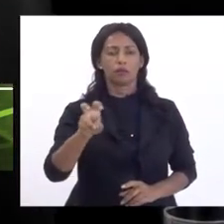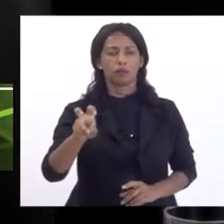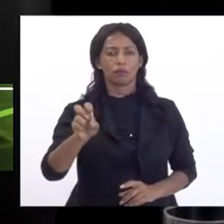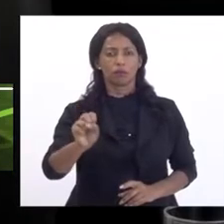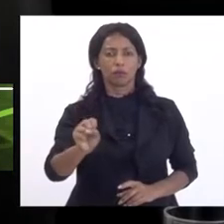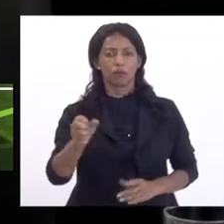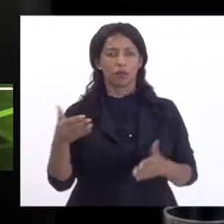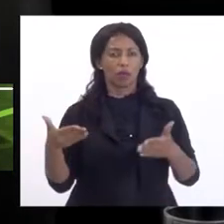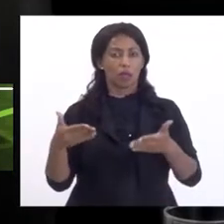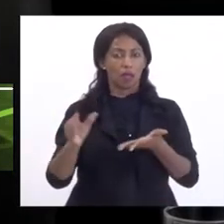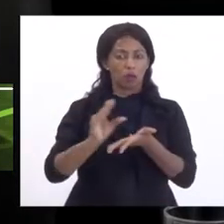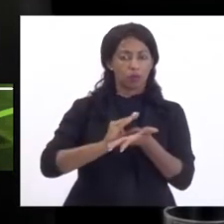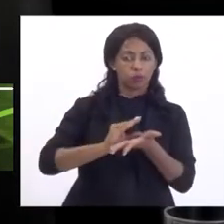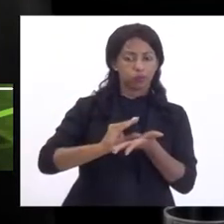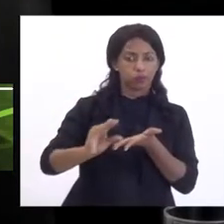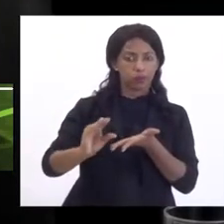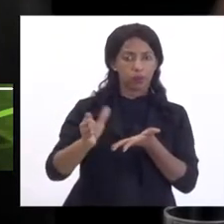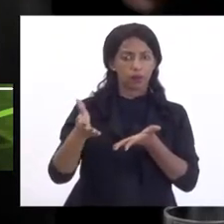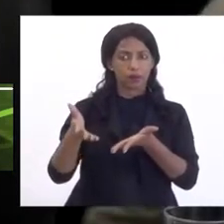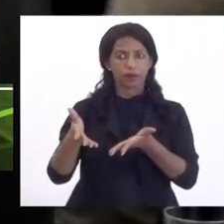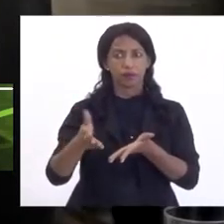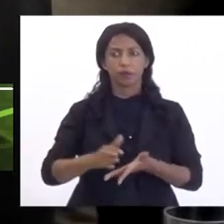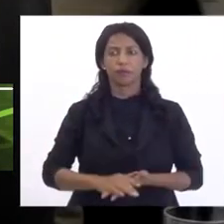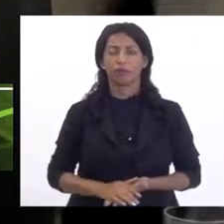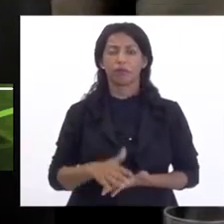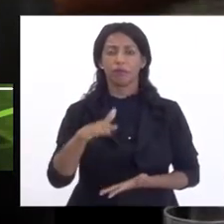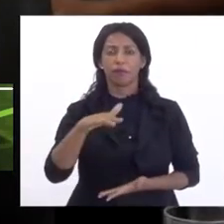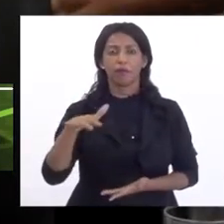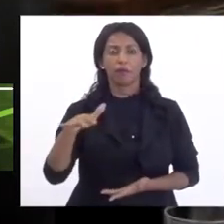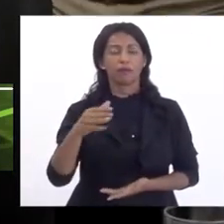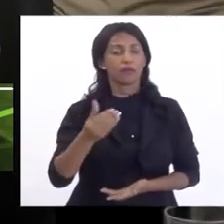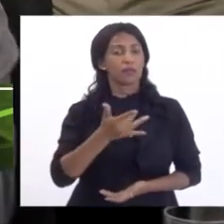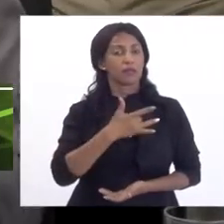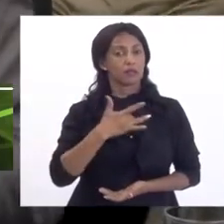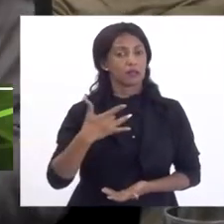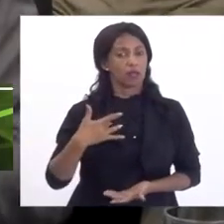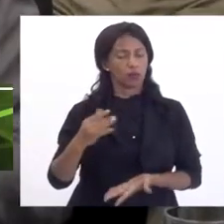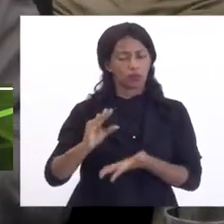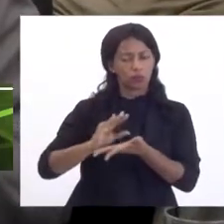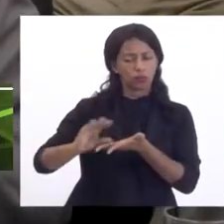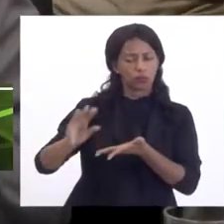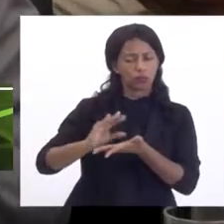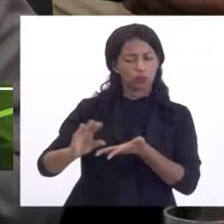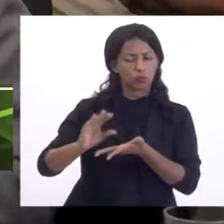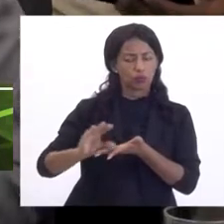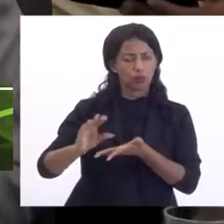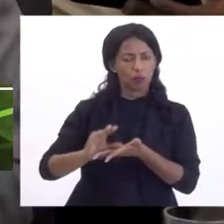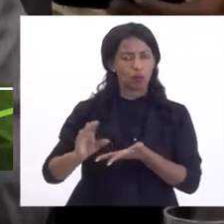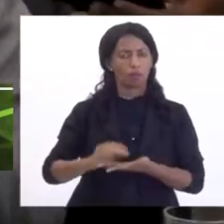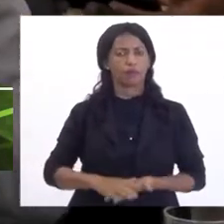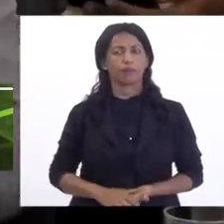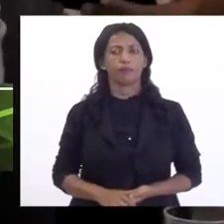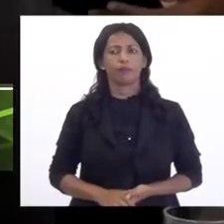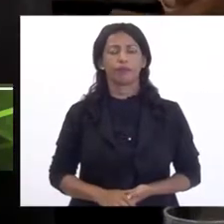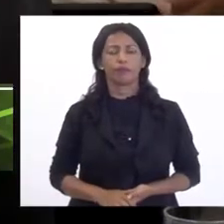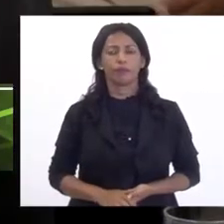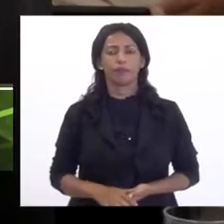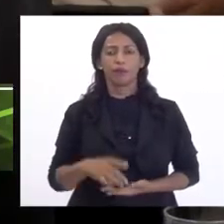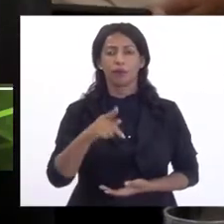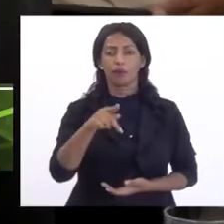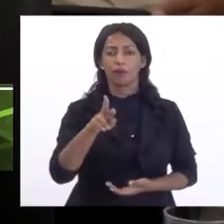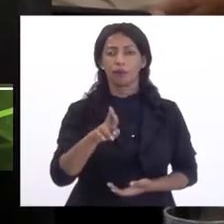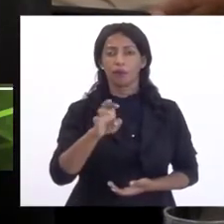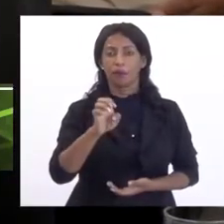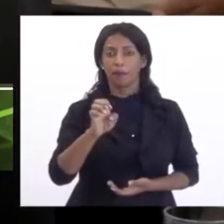12.858, que é a destinação para a área de saúde, né, dos recursos provenientes do